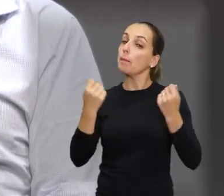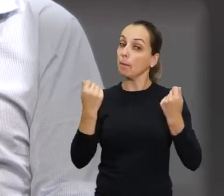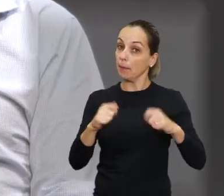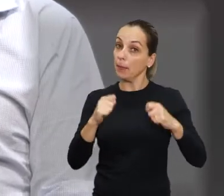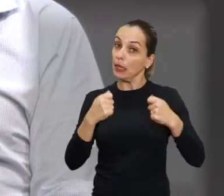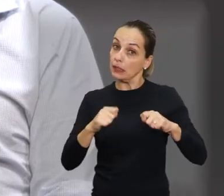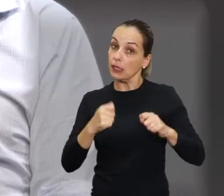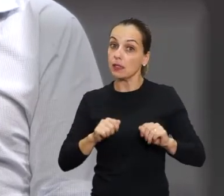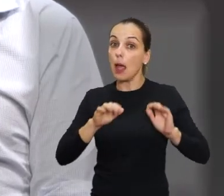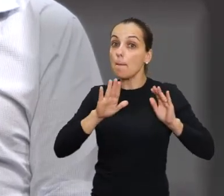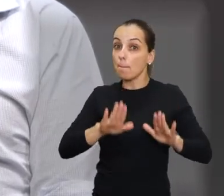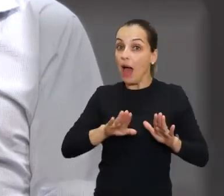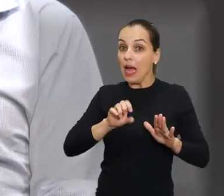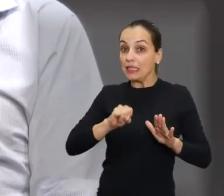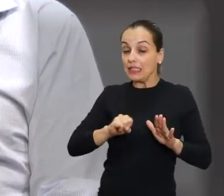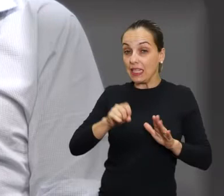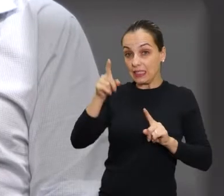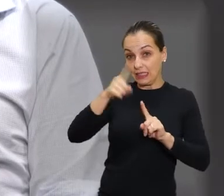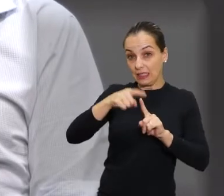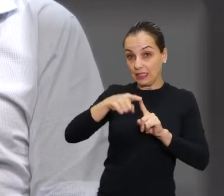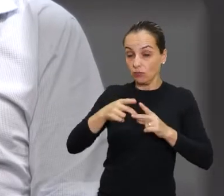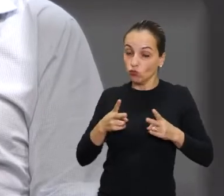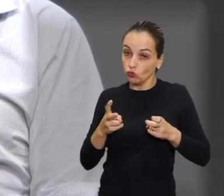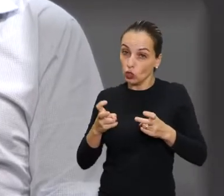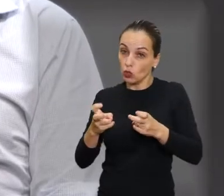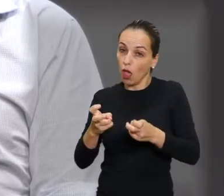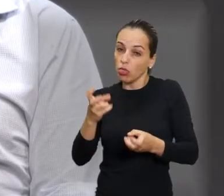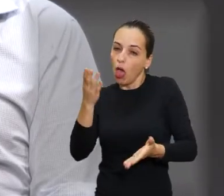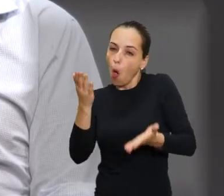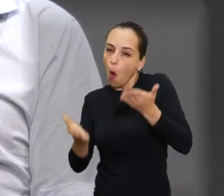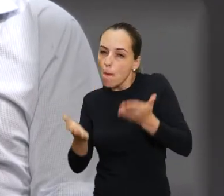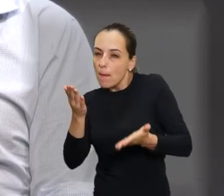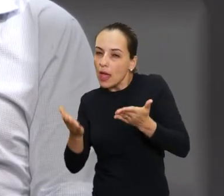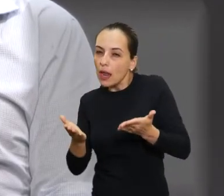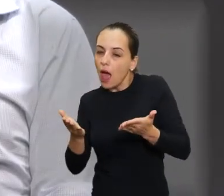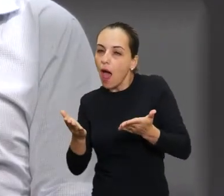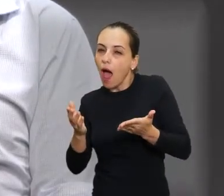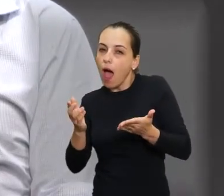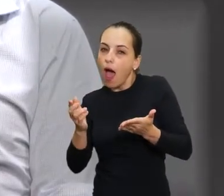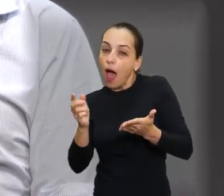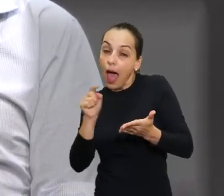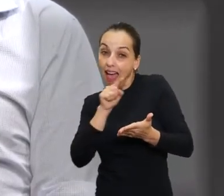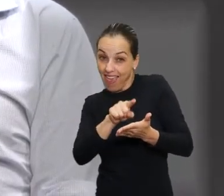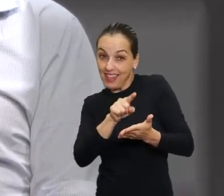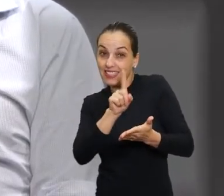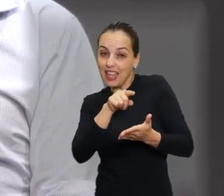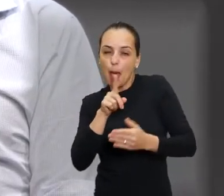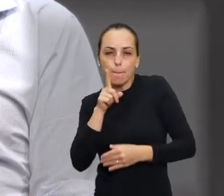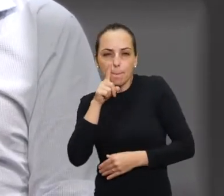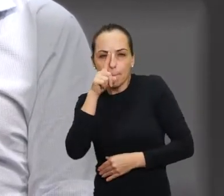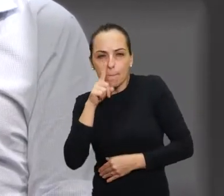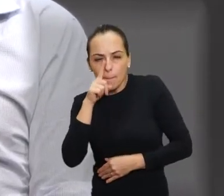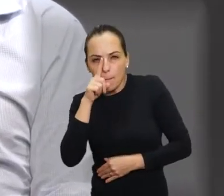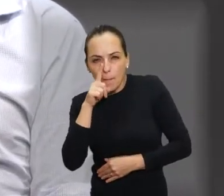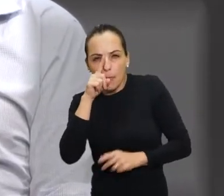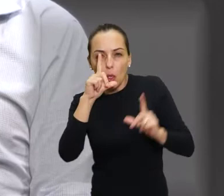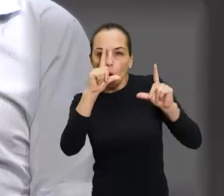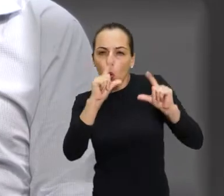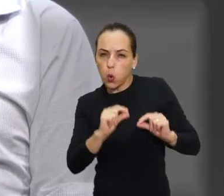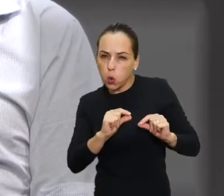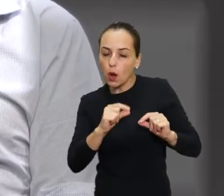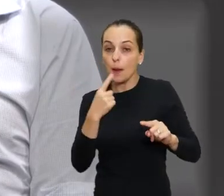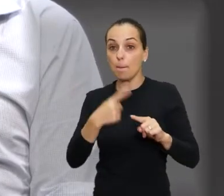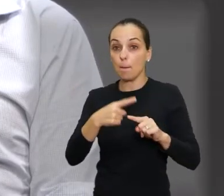Então, é um tumor que tem que ser cuidado, não podemos desprezá-lo. Mas frente aos outros tipos